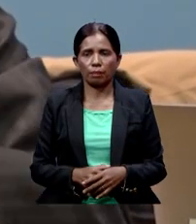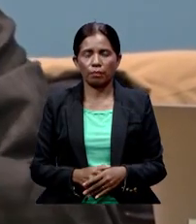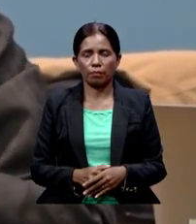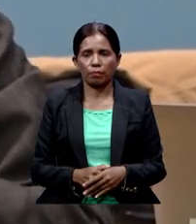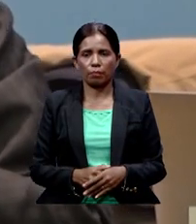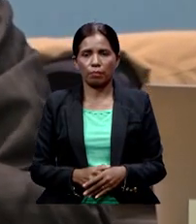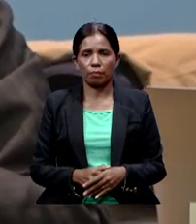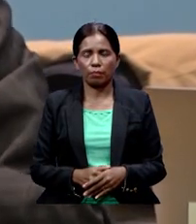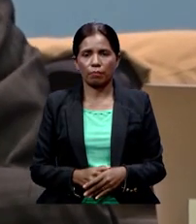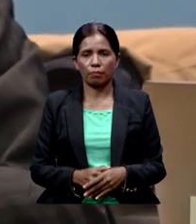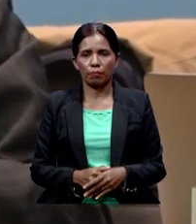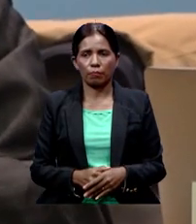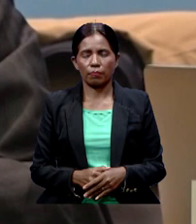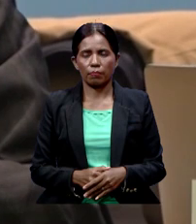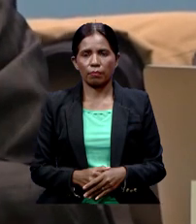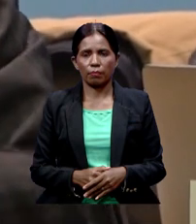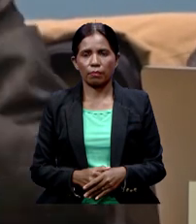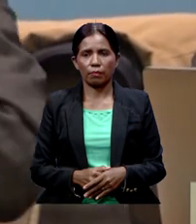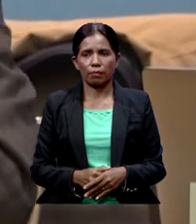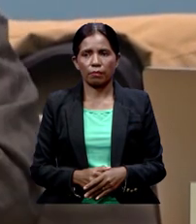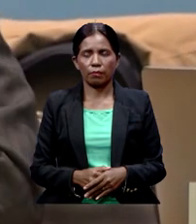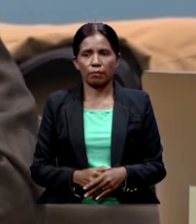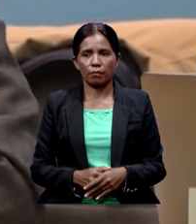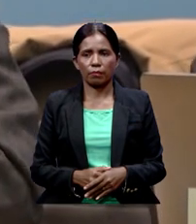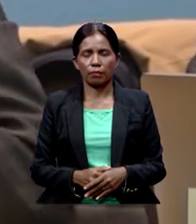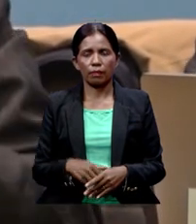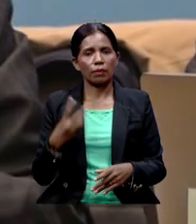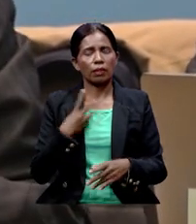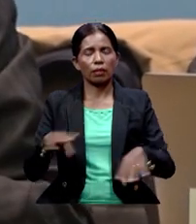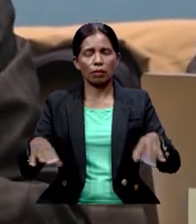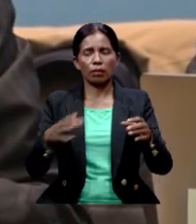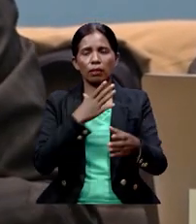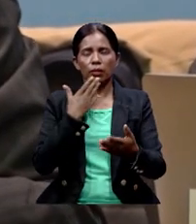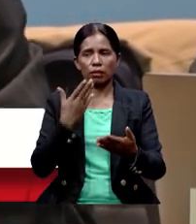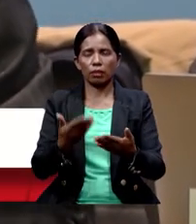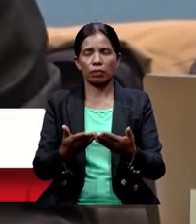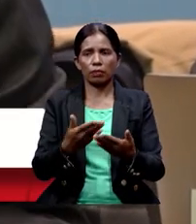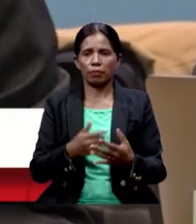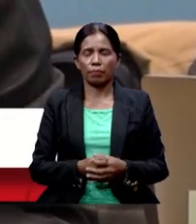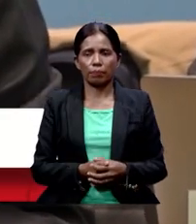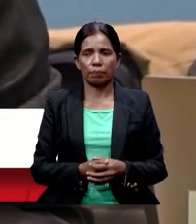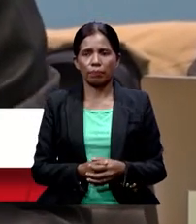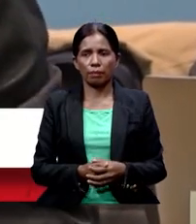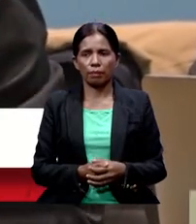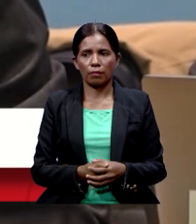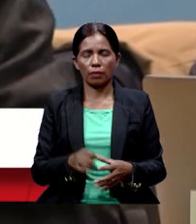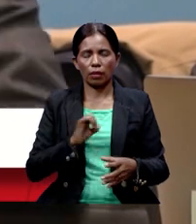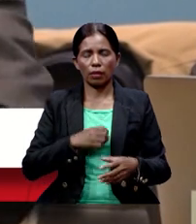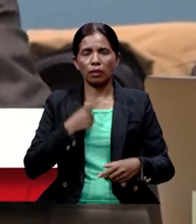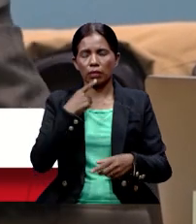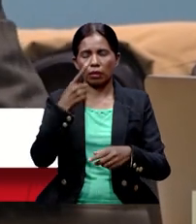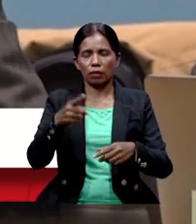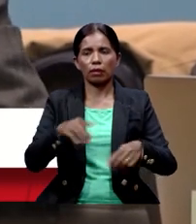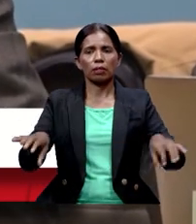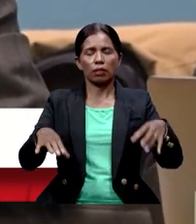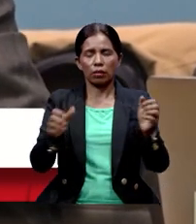note that the Working Party on the accession of Timor-Leste has completed its work successfully. I'd like to pay tribute to